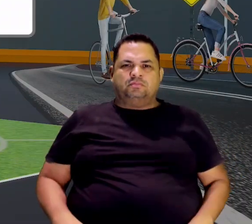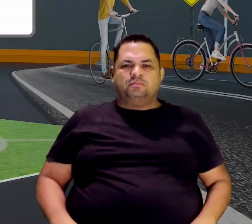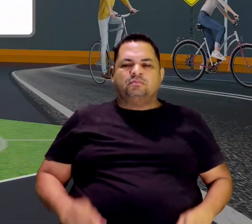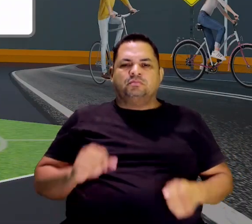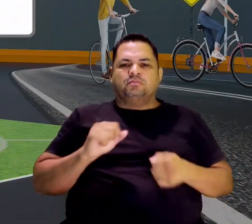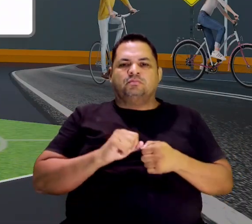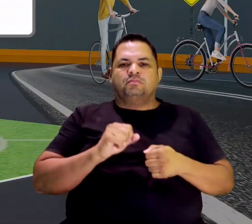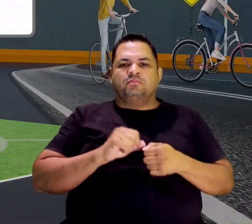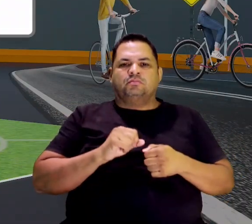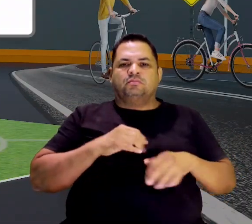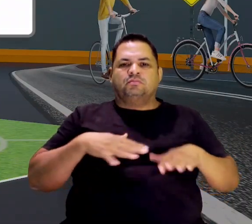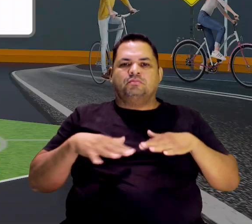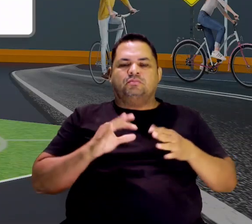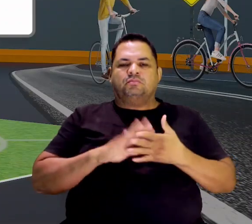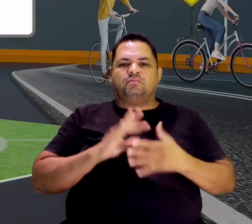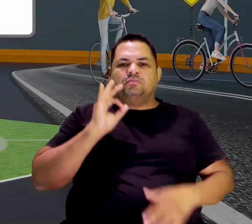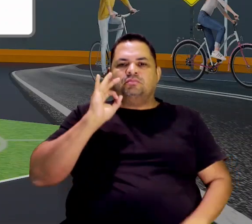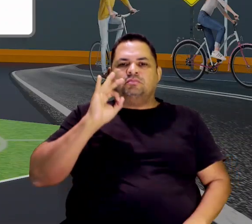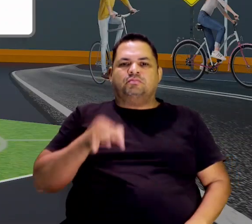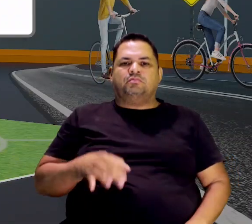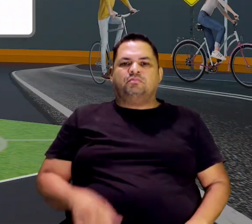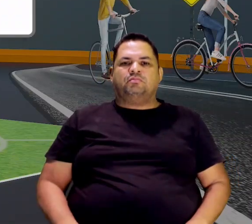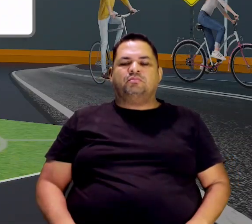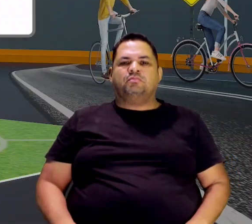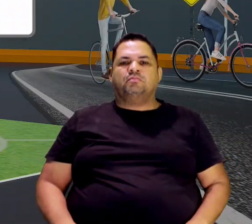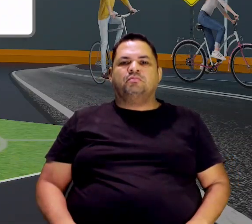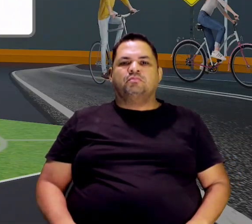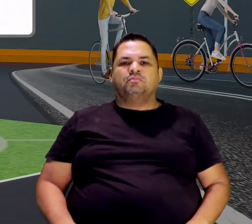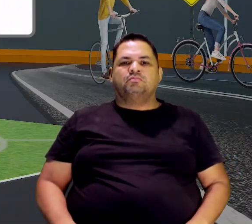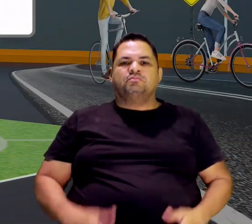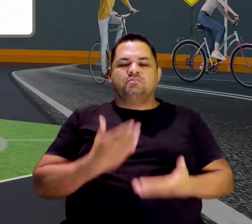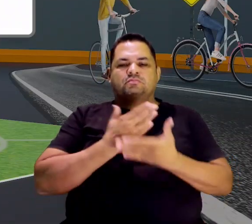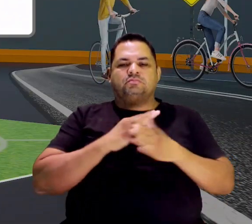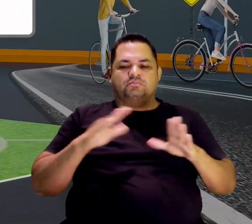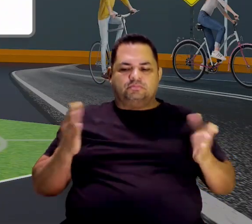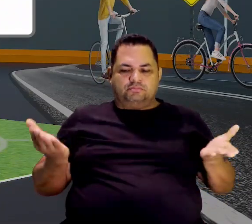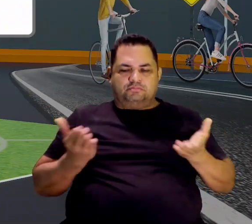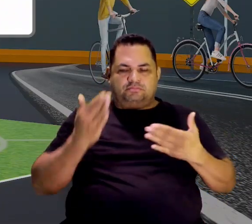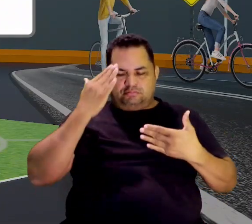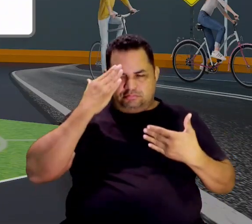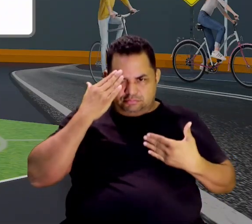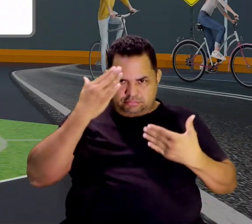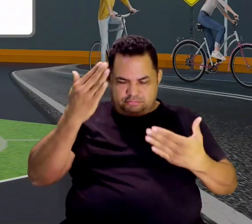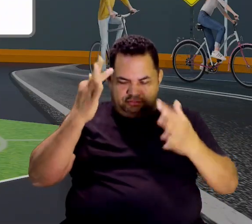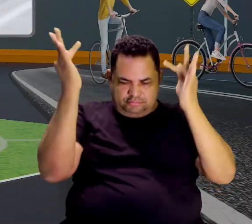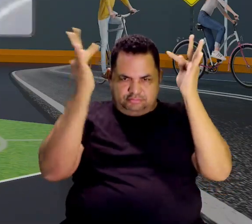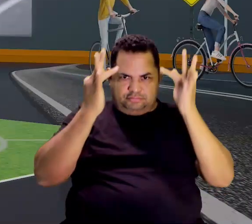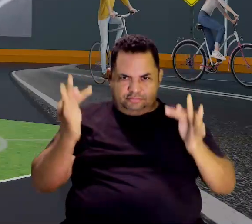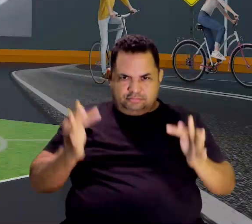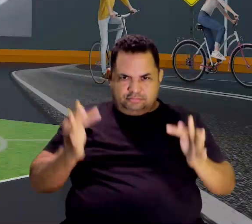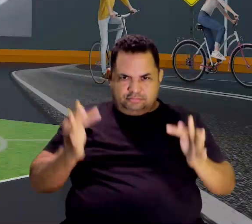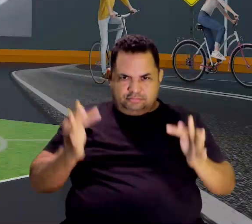saque numa parede, né? Então, tu vai dar essa rebatida na bola de forma alta, né? Vai